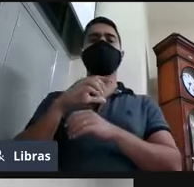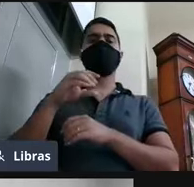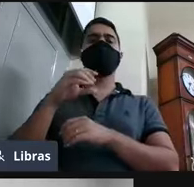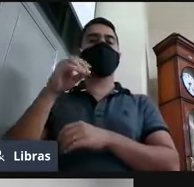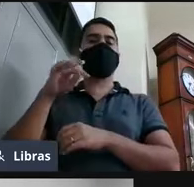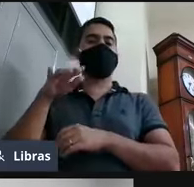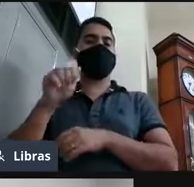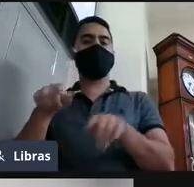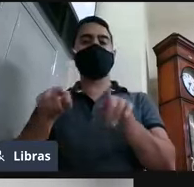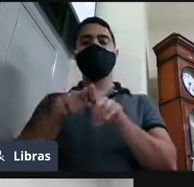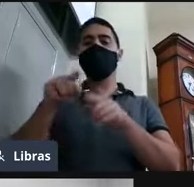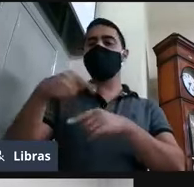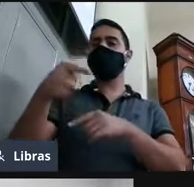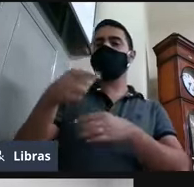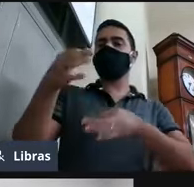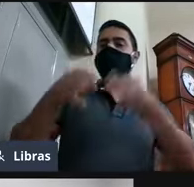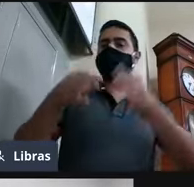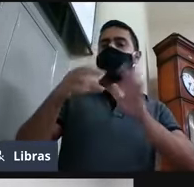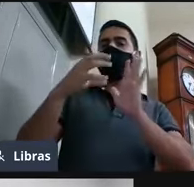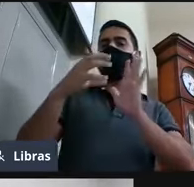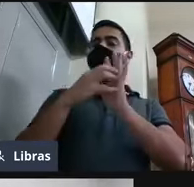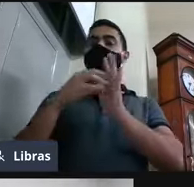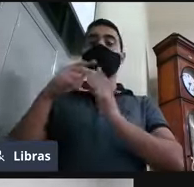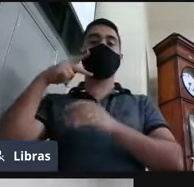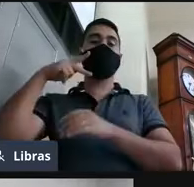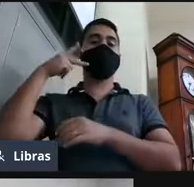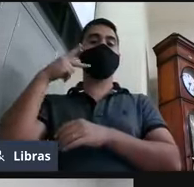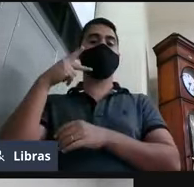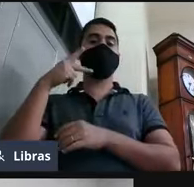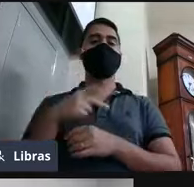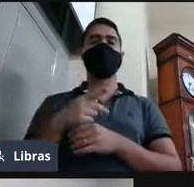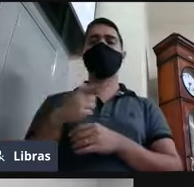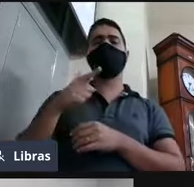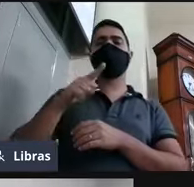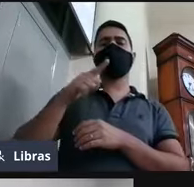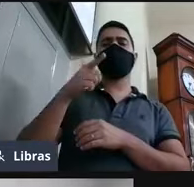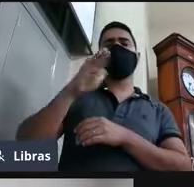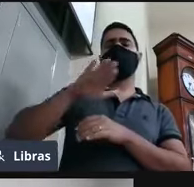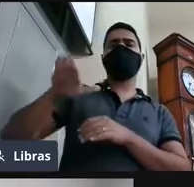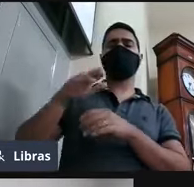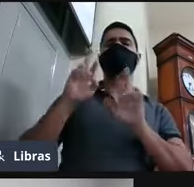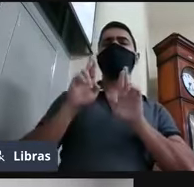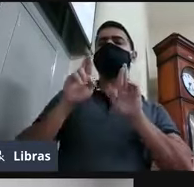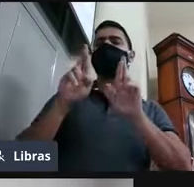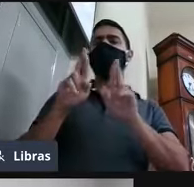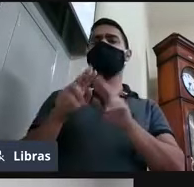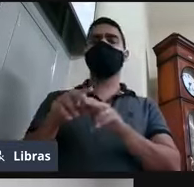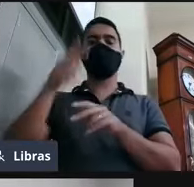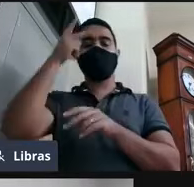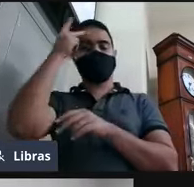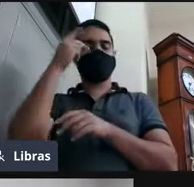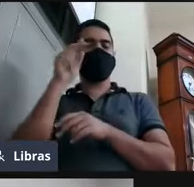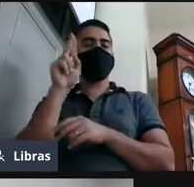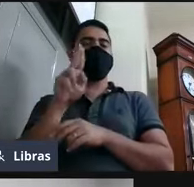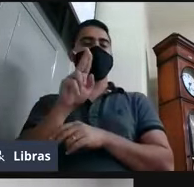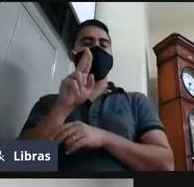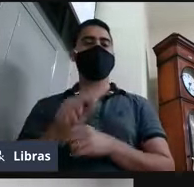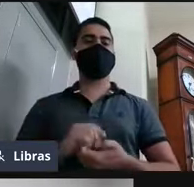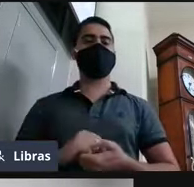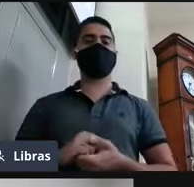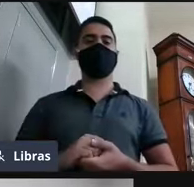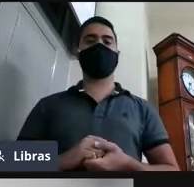e o subsequente julgamento pela Câmara de Vereadores não exime a responsabilidade dos ordenadores e ratificadores de despesas, bem